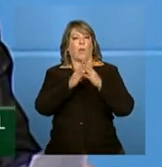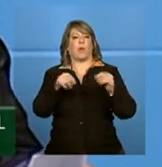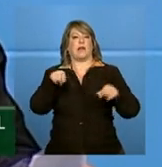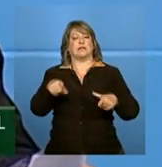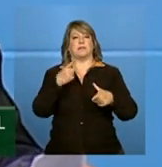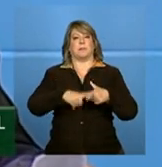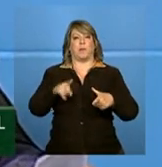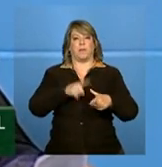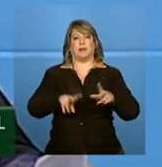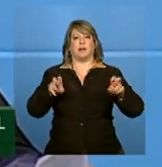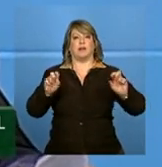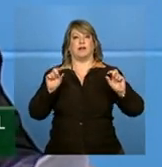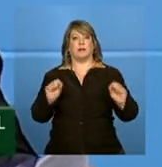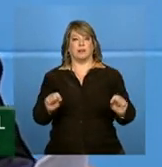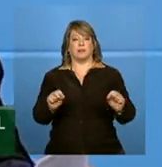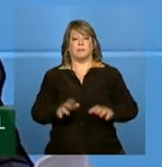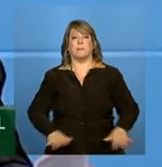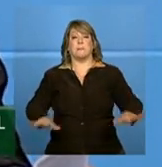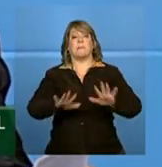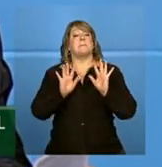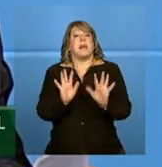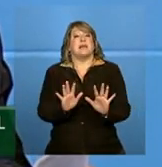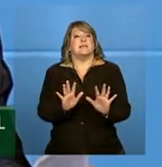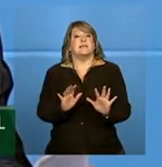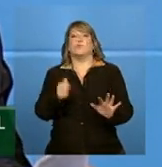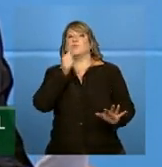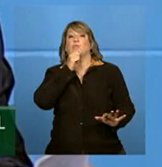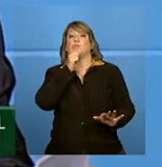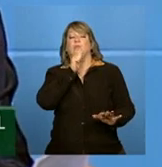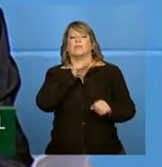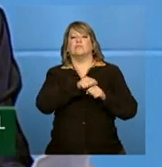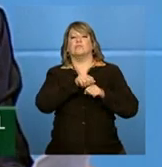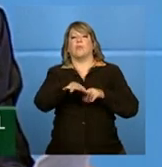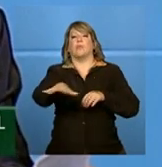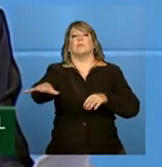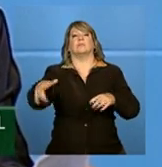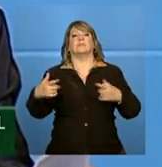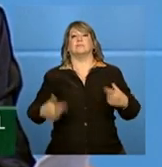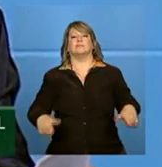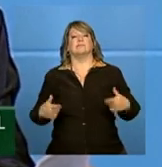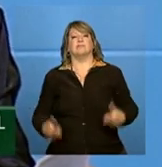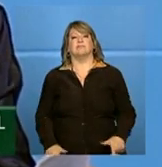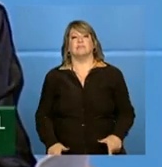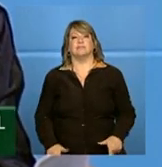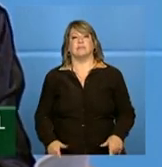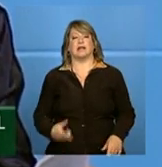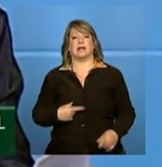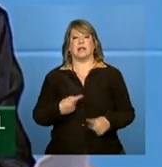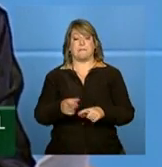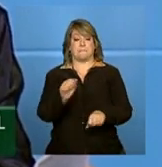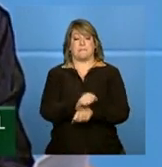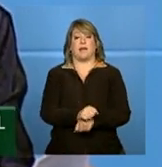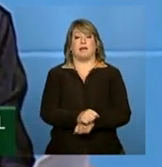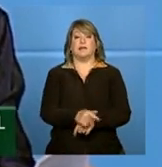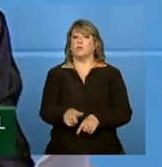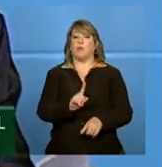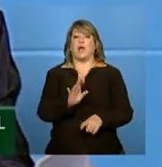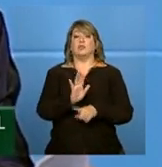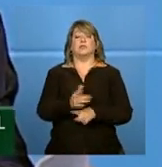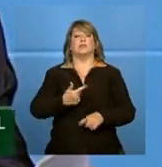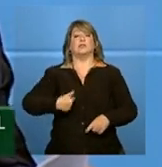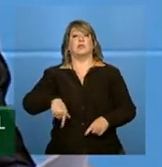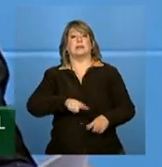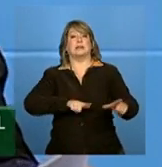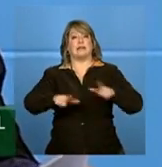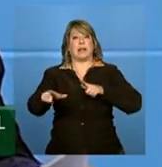infantil num microcosmos, mas não são replicáveis, não têm escala e não permite que a gente trabalhe com a